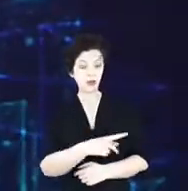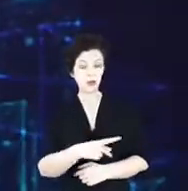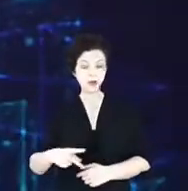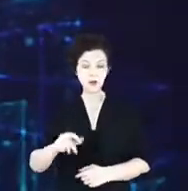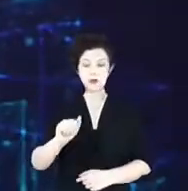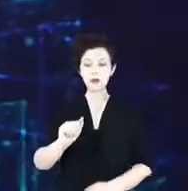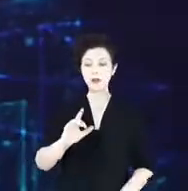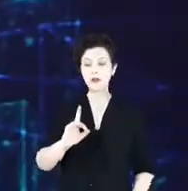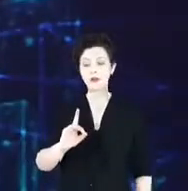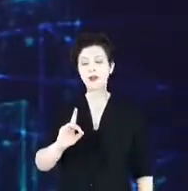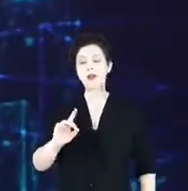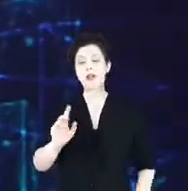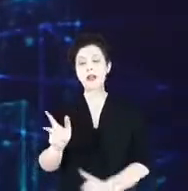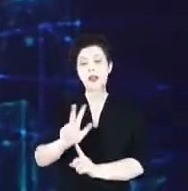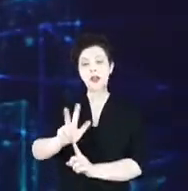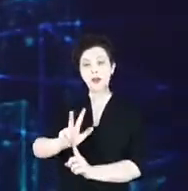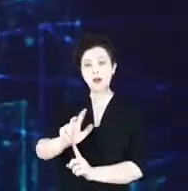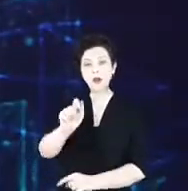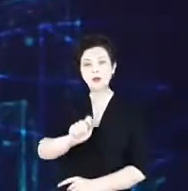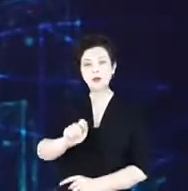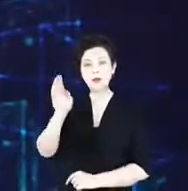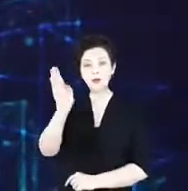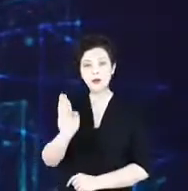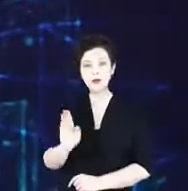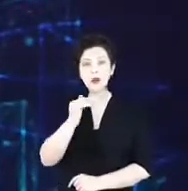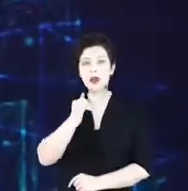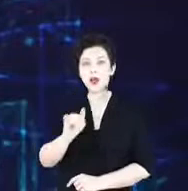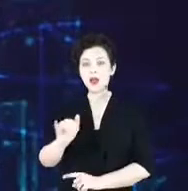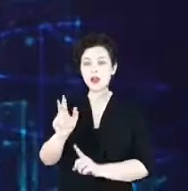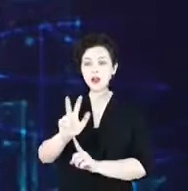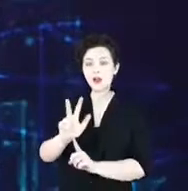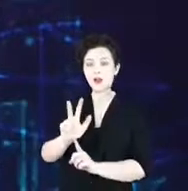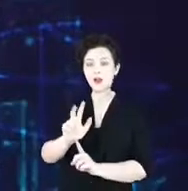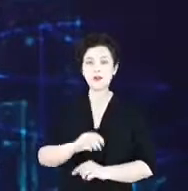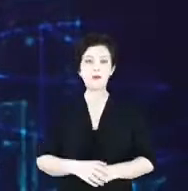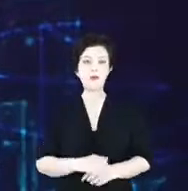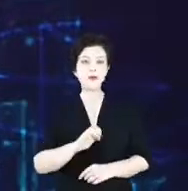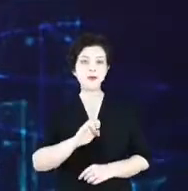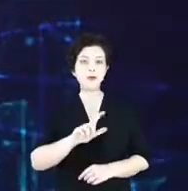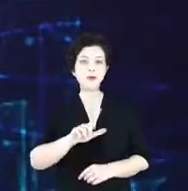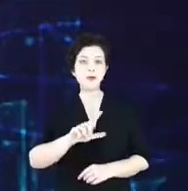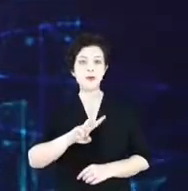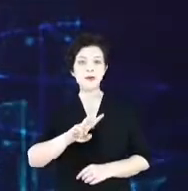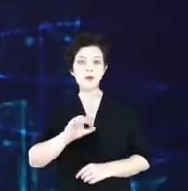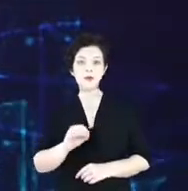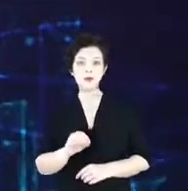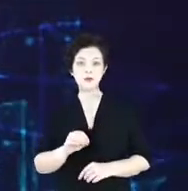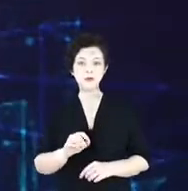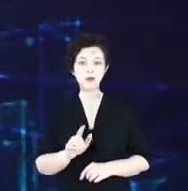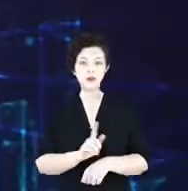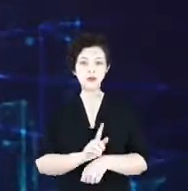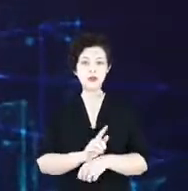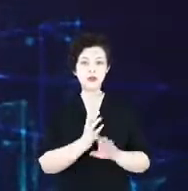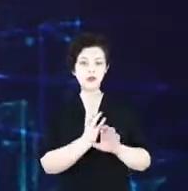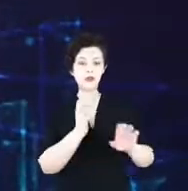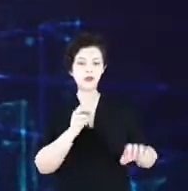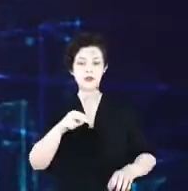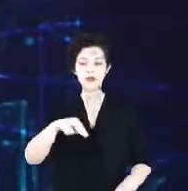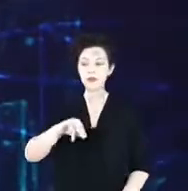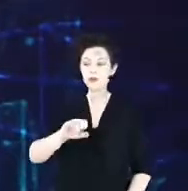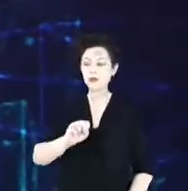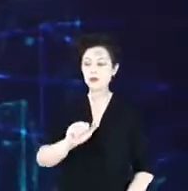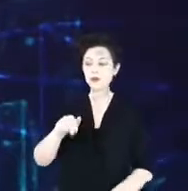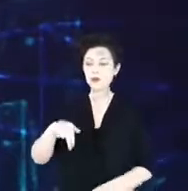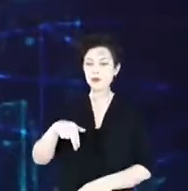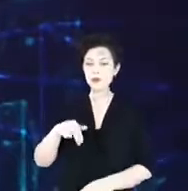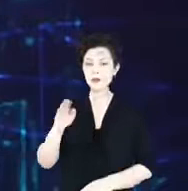Eólica, Associação Brasileira de Energia Eólica, Elbia Ganum, o gerente de engenharia de produtos da Nissan Brasil, Ricardo